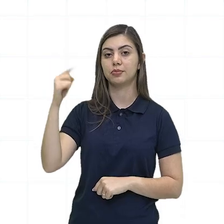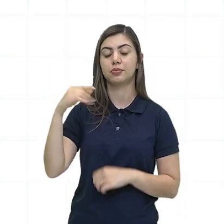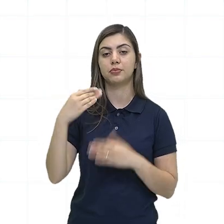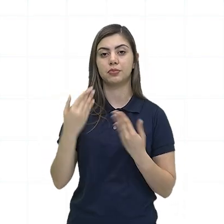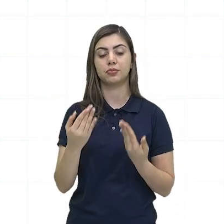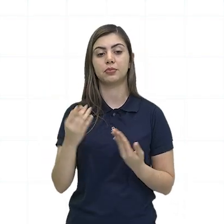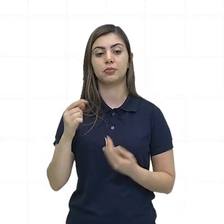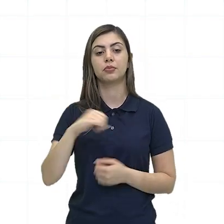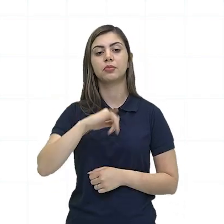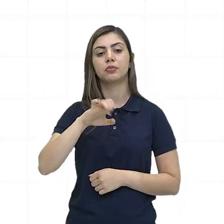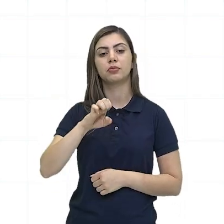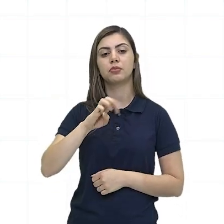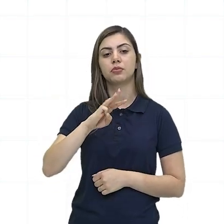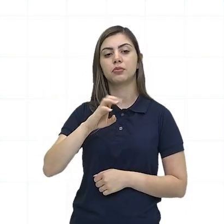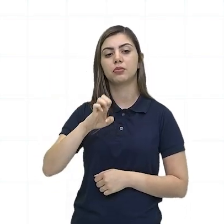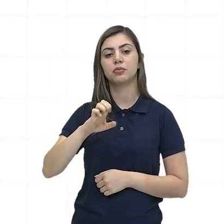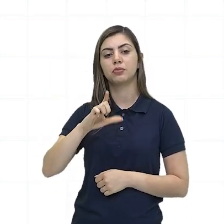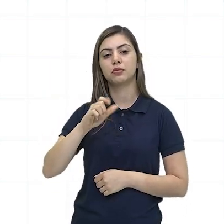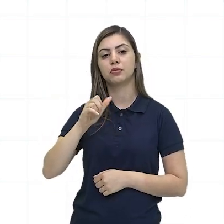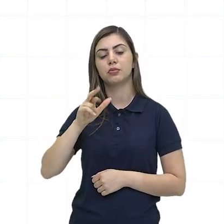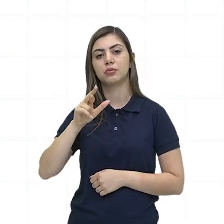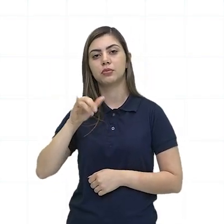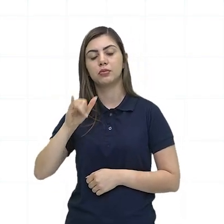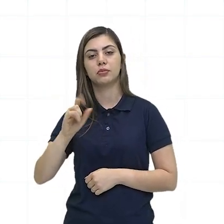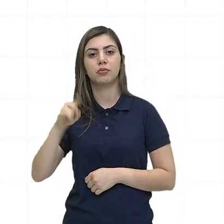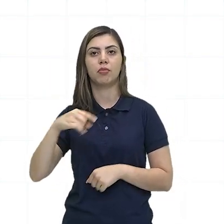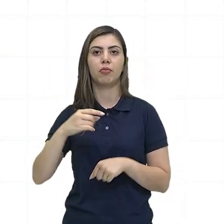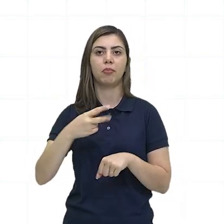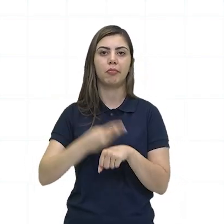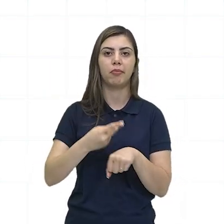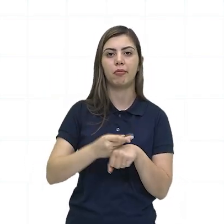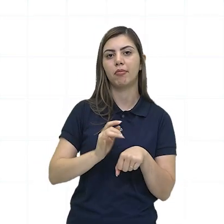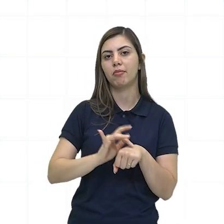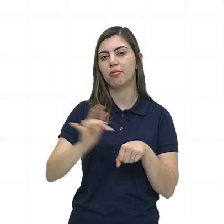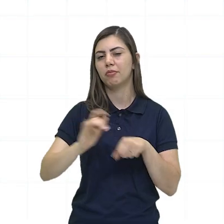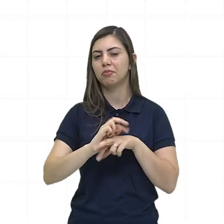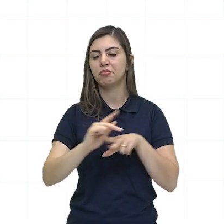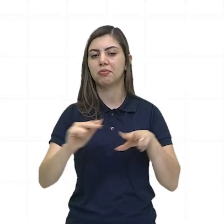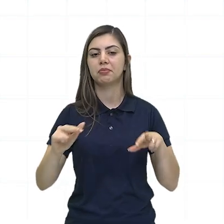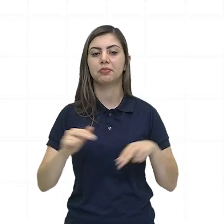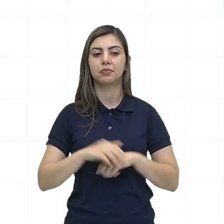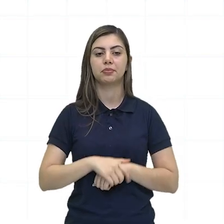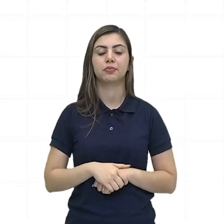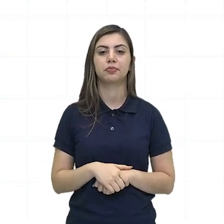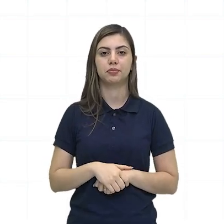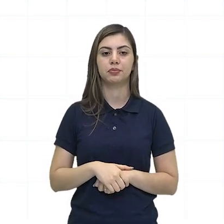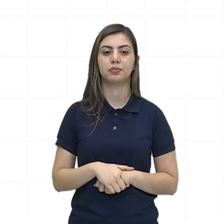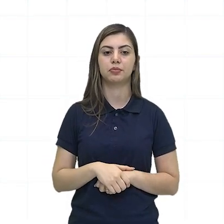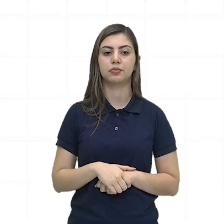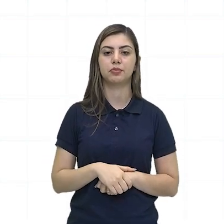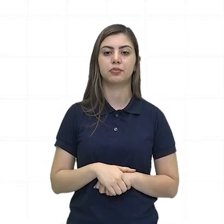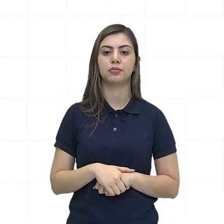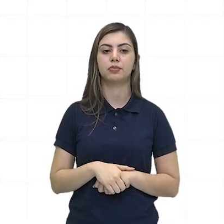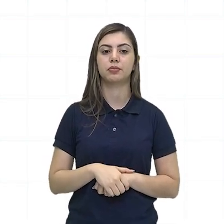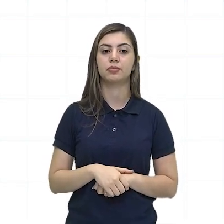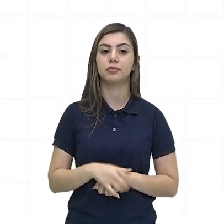jewelry, jewelry, que são joias, né? Então, necklace são colares, vamos ver mais